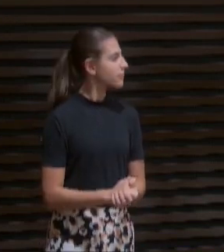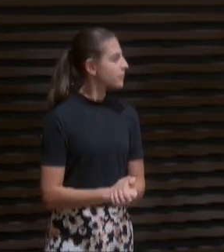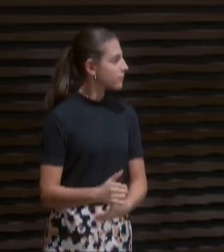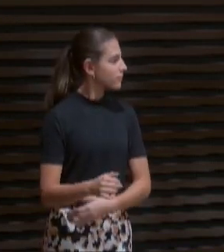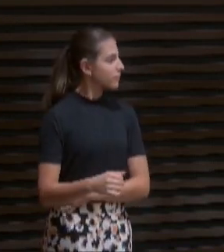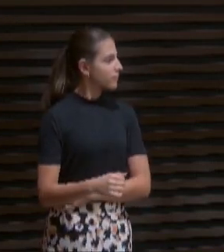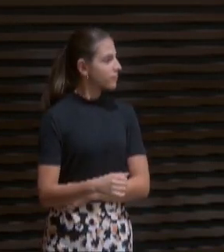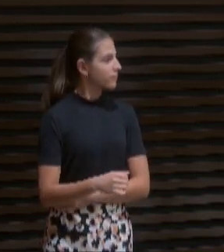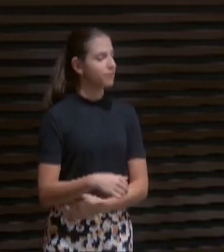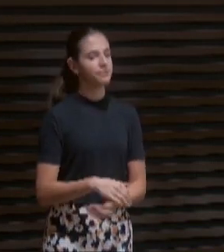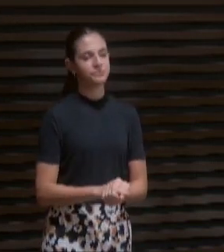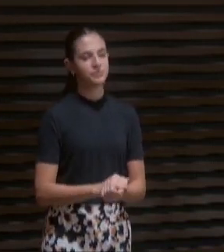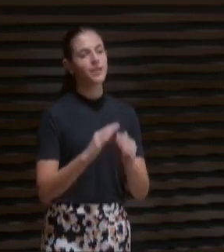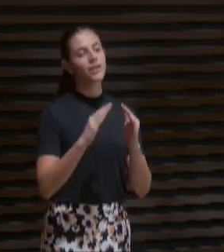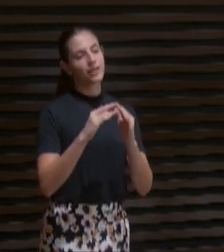Igreja,